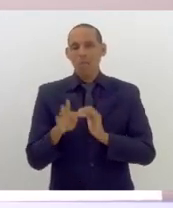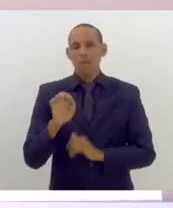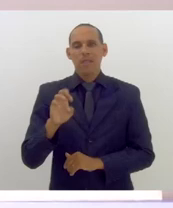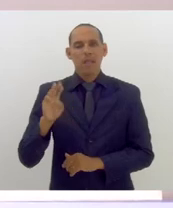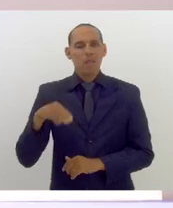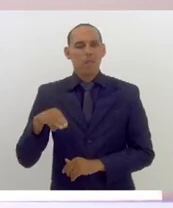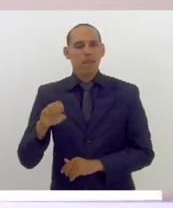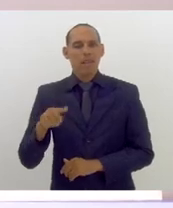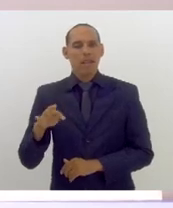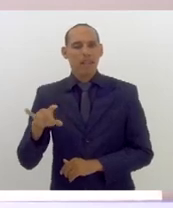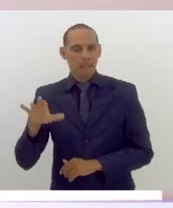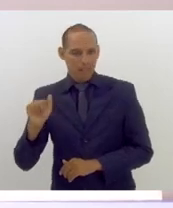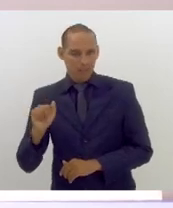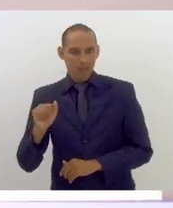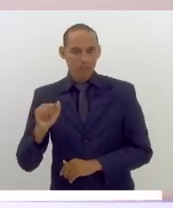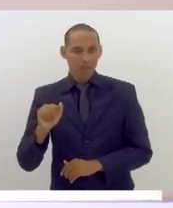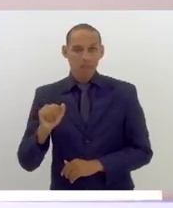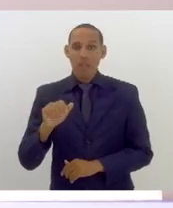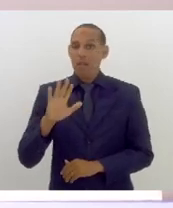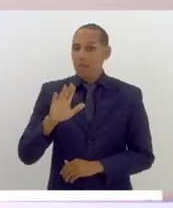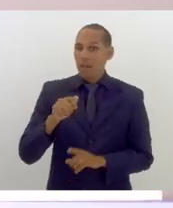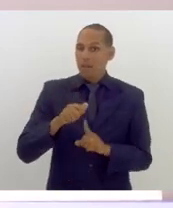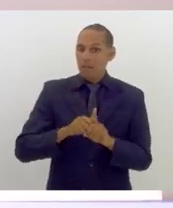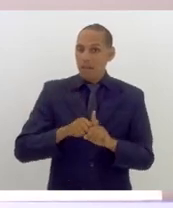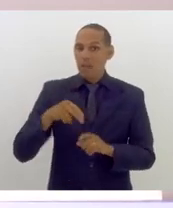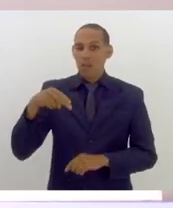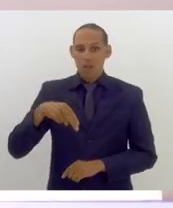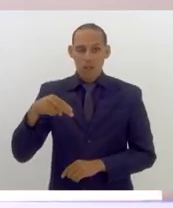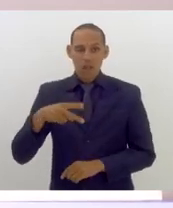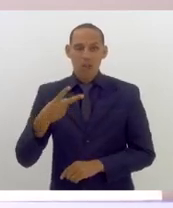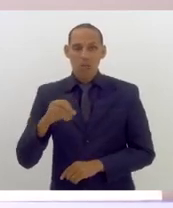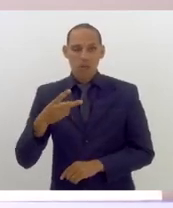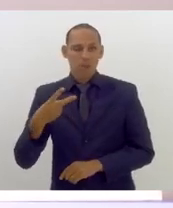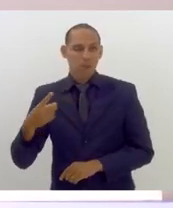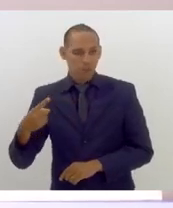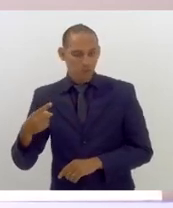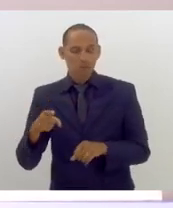ainda em novembro de 21 olha como as coisas são né